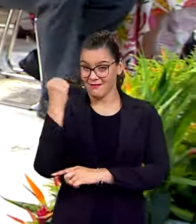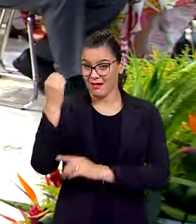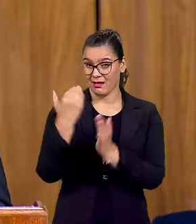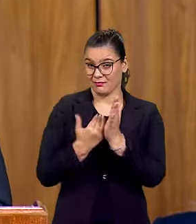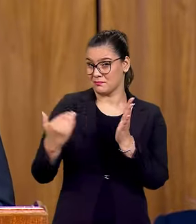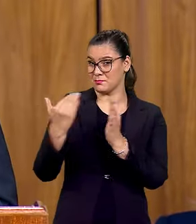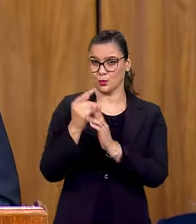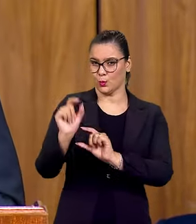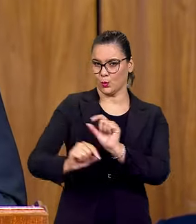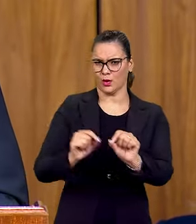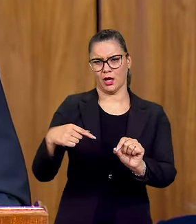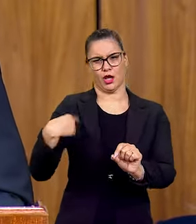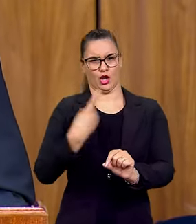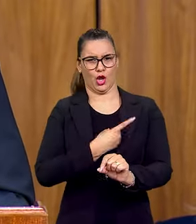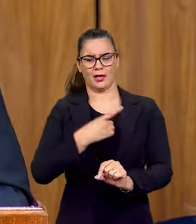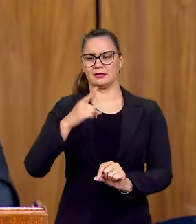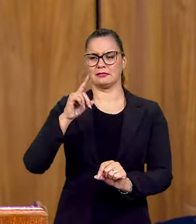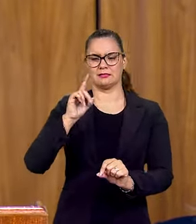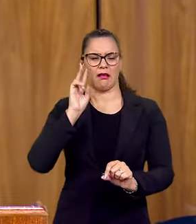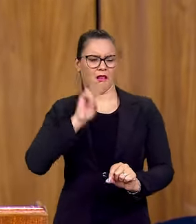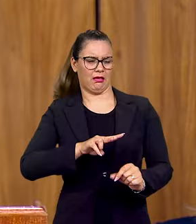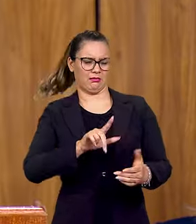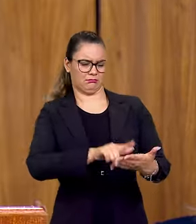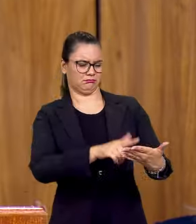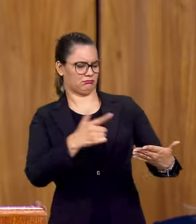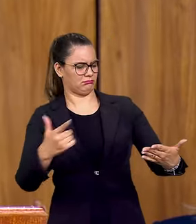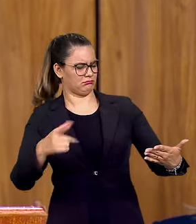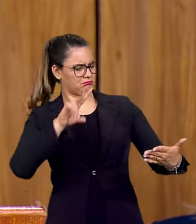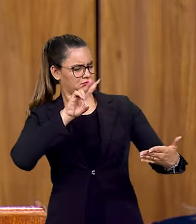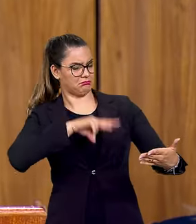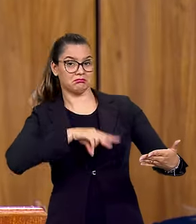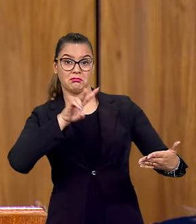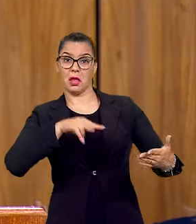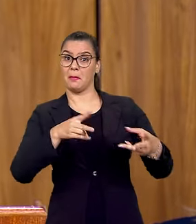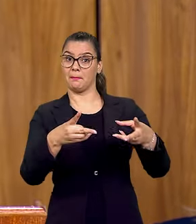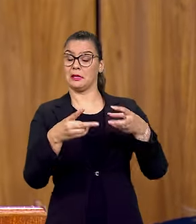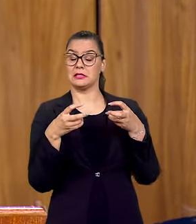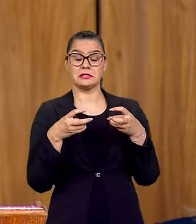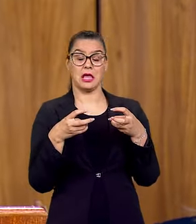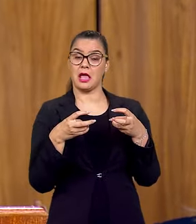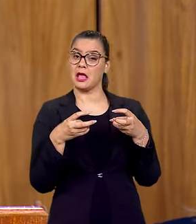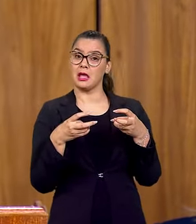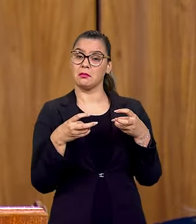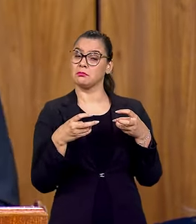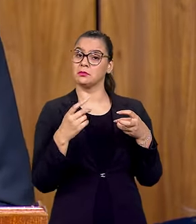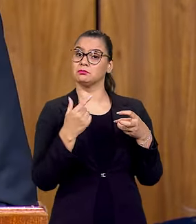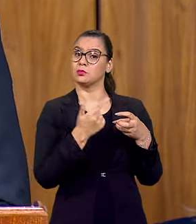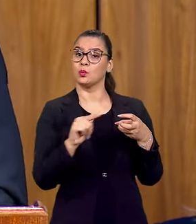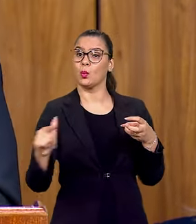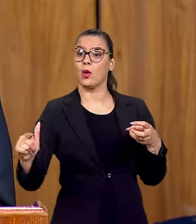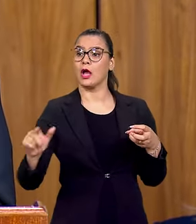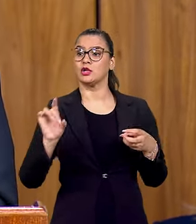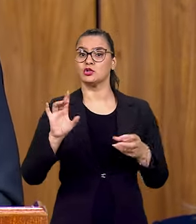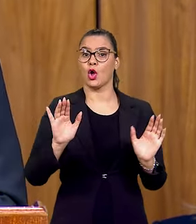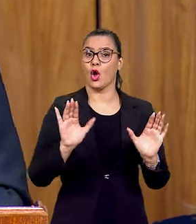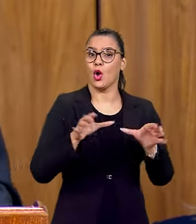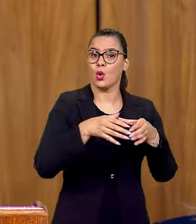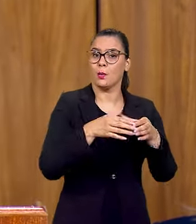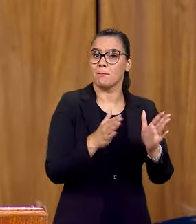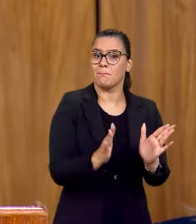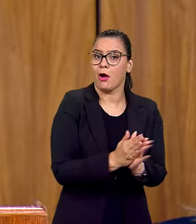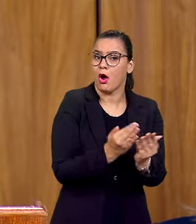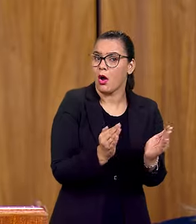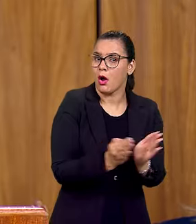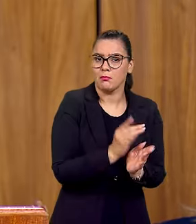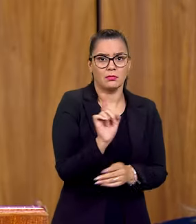E o que é mais grave é que a gente, quando lê matéria de jornais, a gente percebe que não são apenas no meio